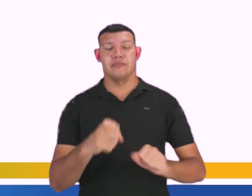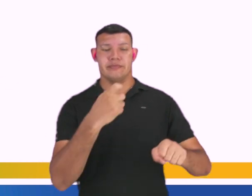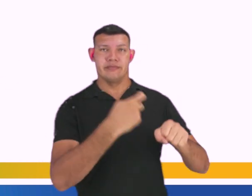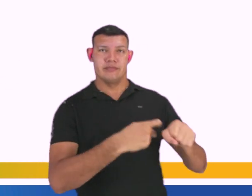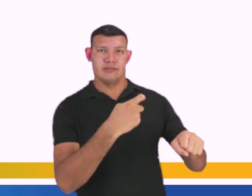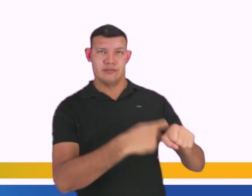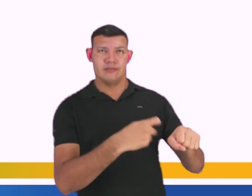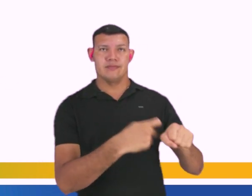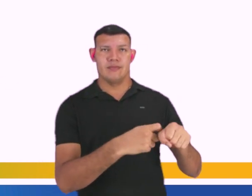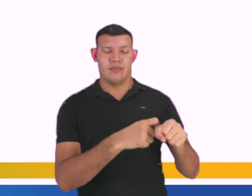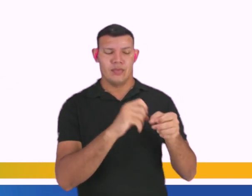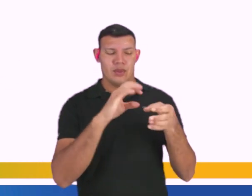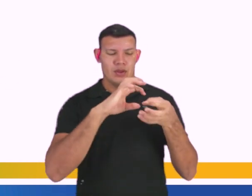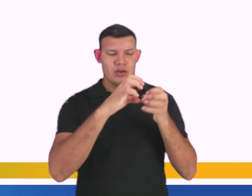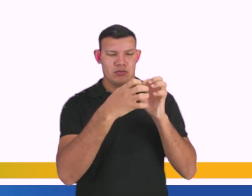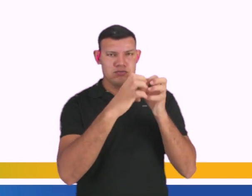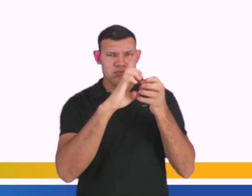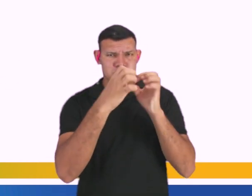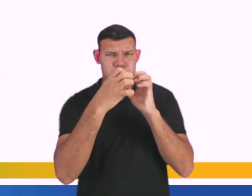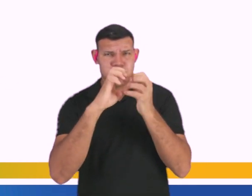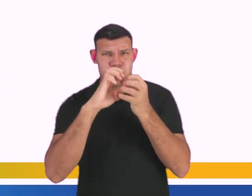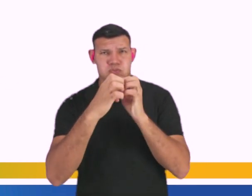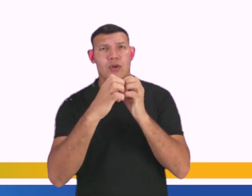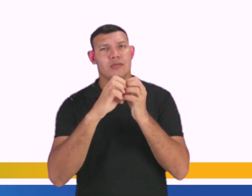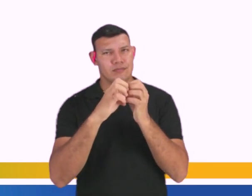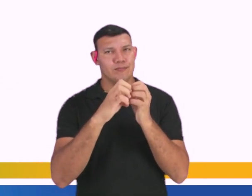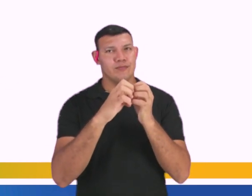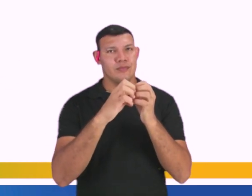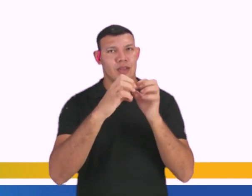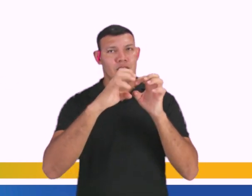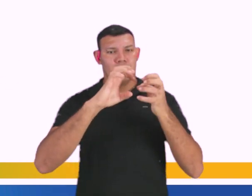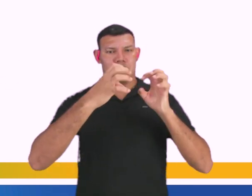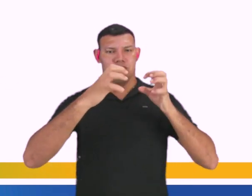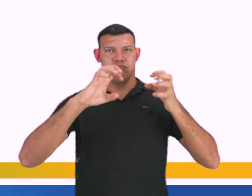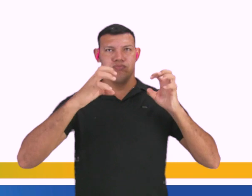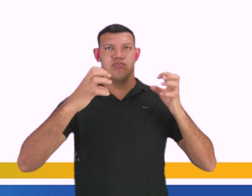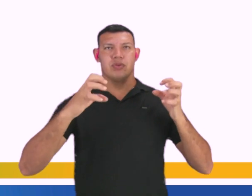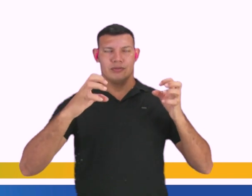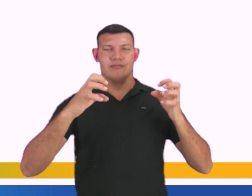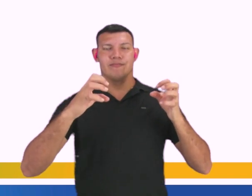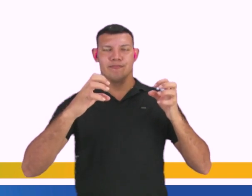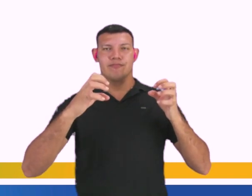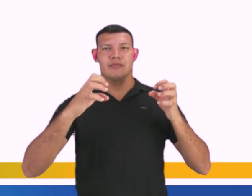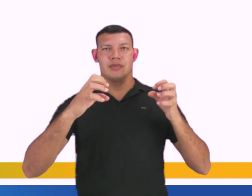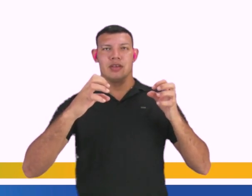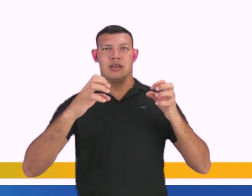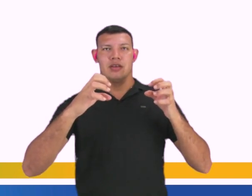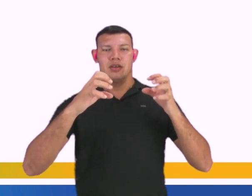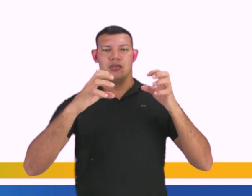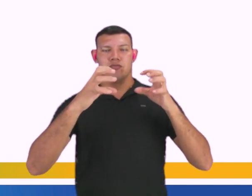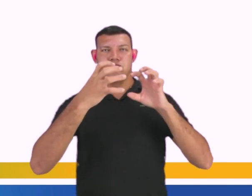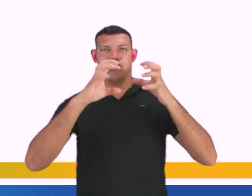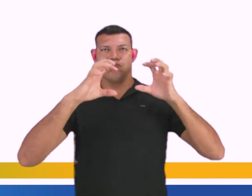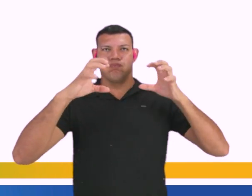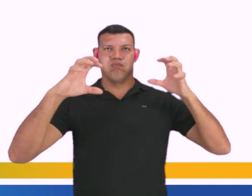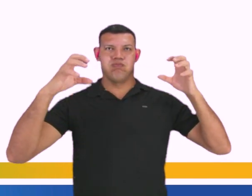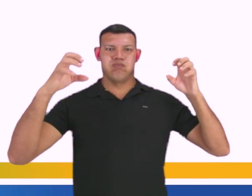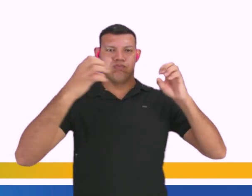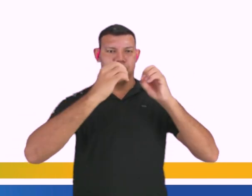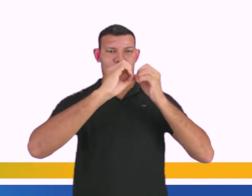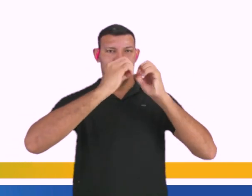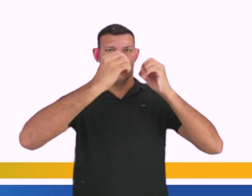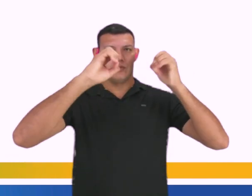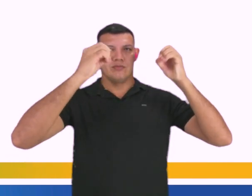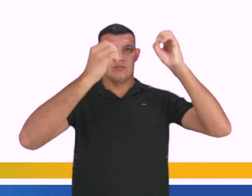as partículas muito mais agregadas, no líquido há um distanciamento dessas partículas e no estado gasoso você vê que